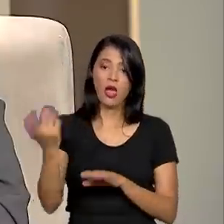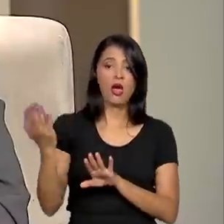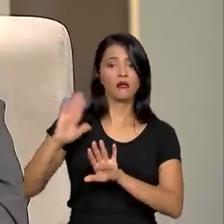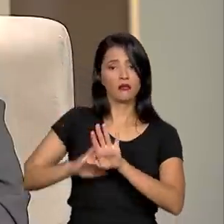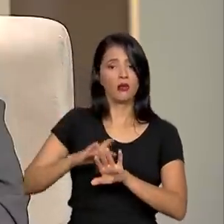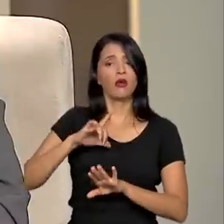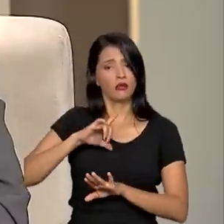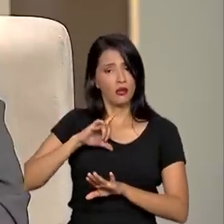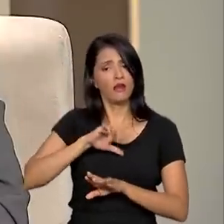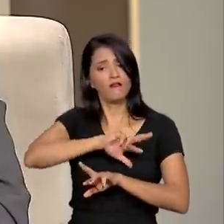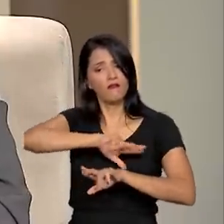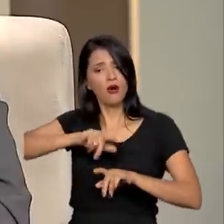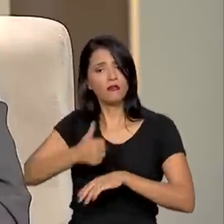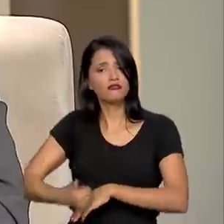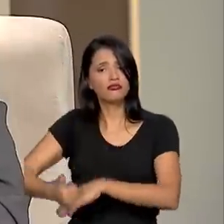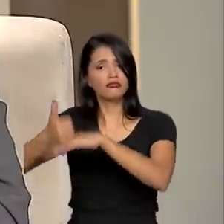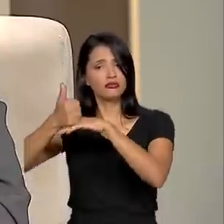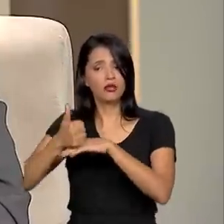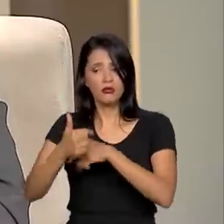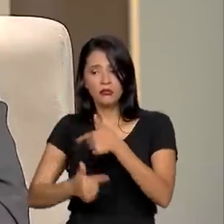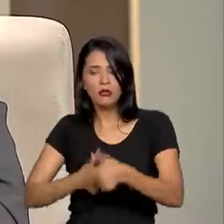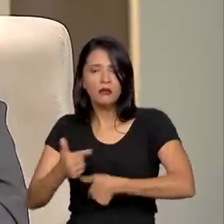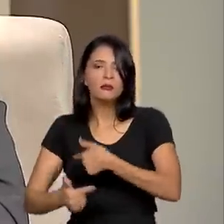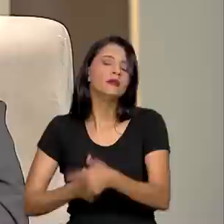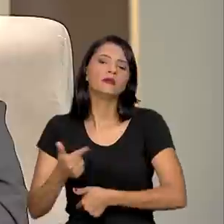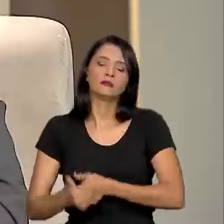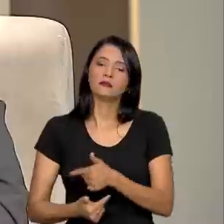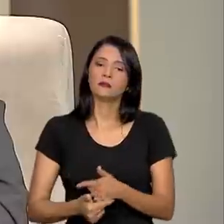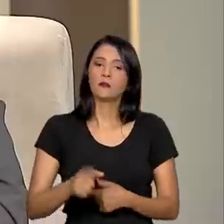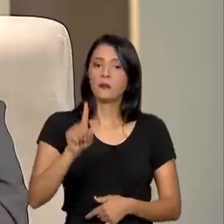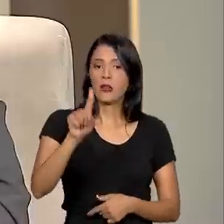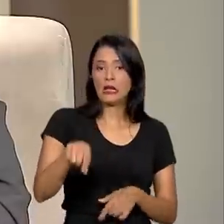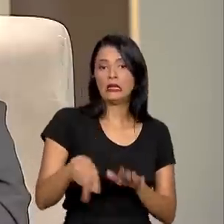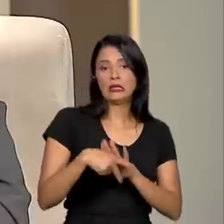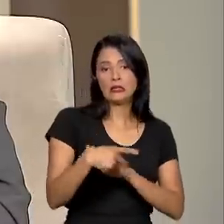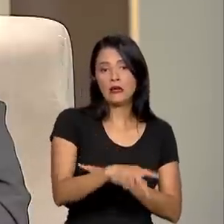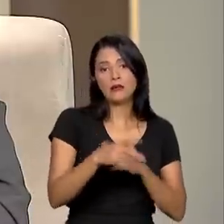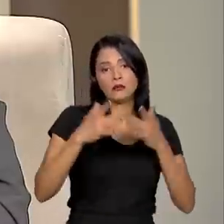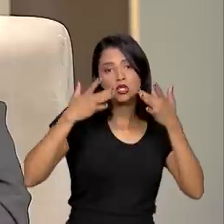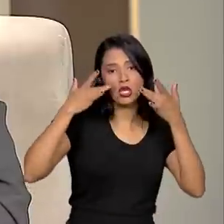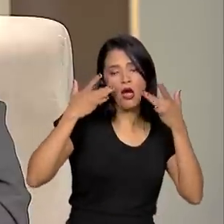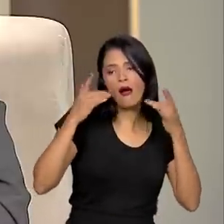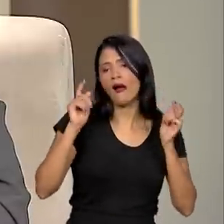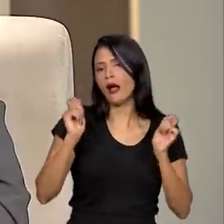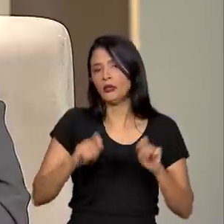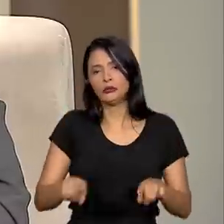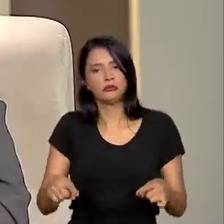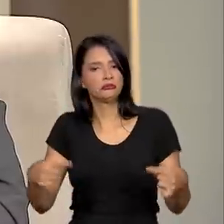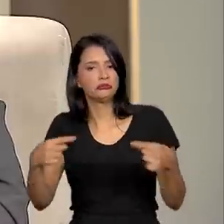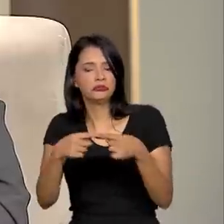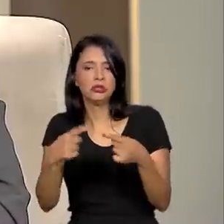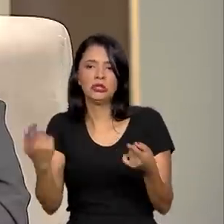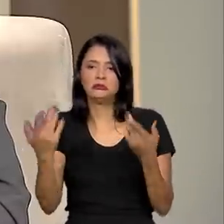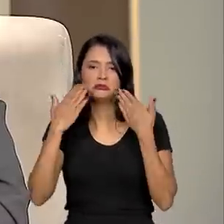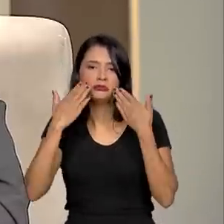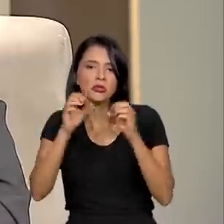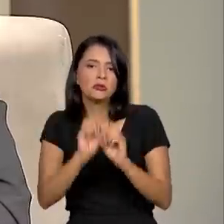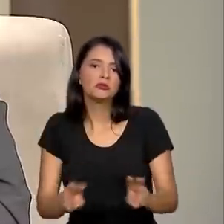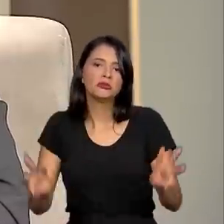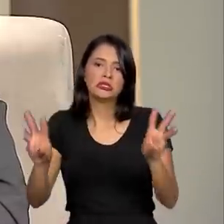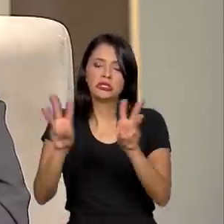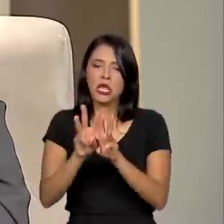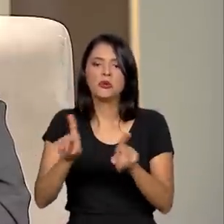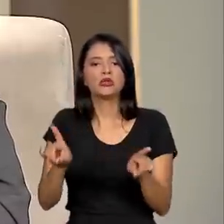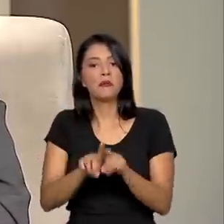de profissionais envolvidos. E isso serve para o teatro, isso serve para as exposições de museus, isso serve para a atividade